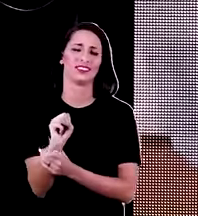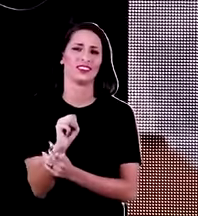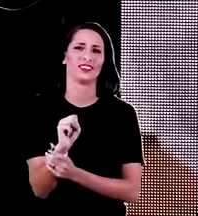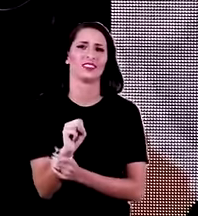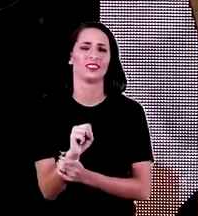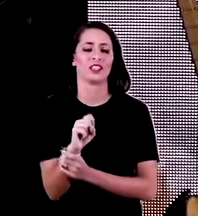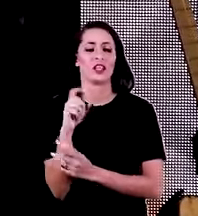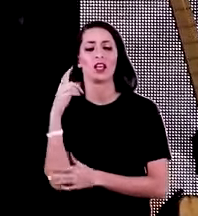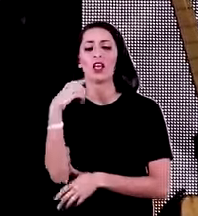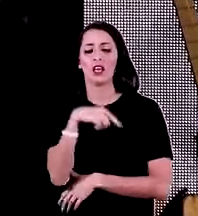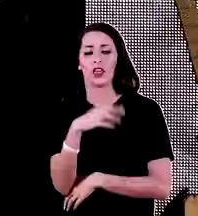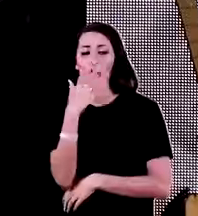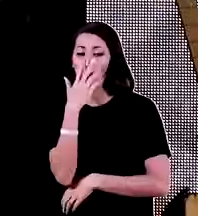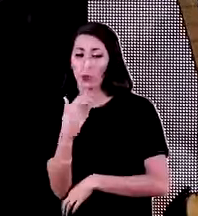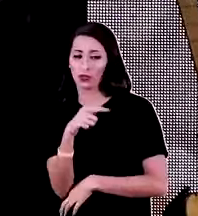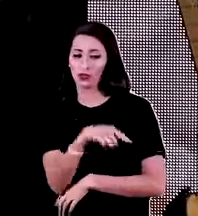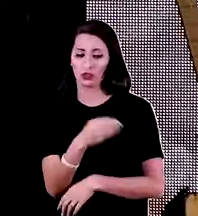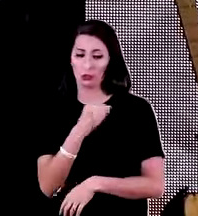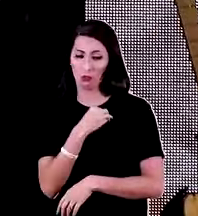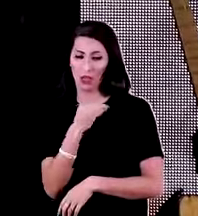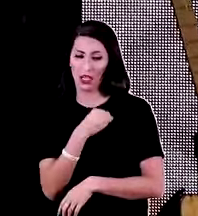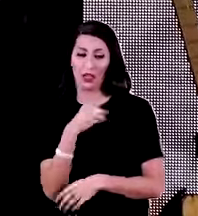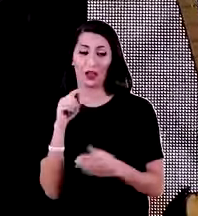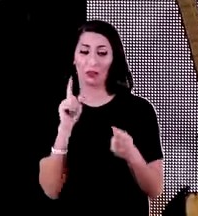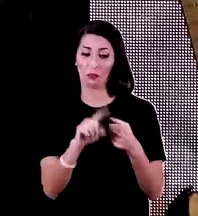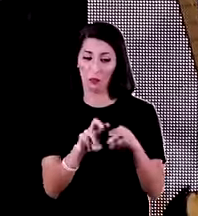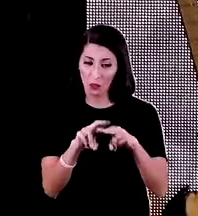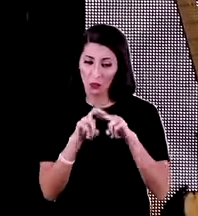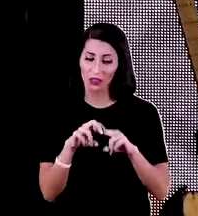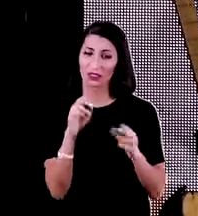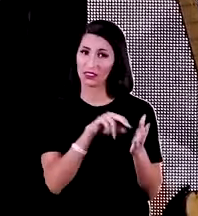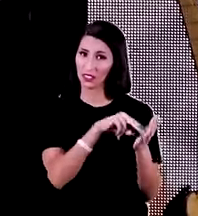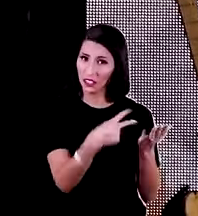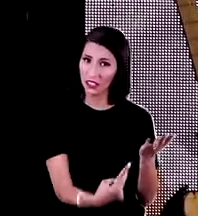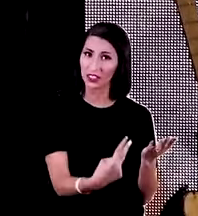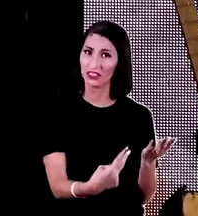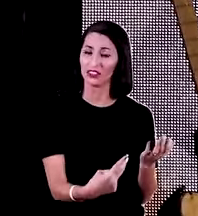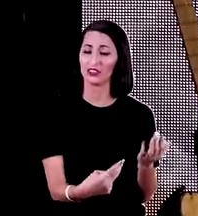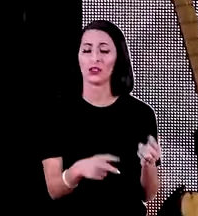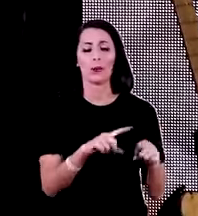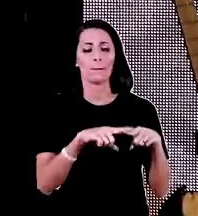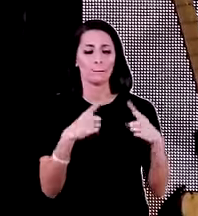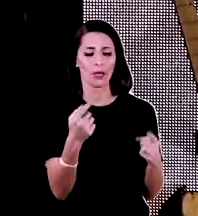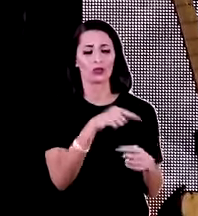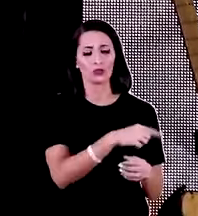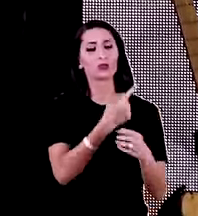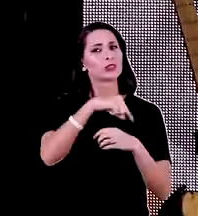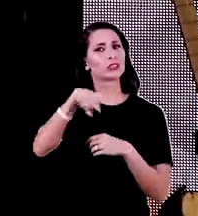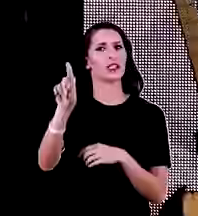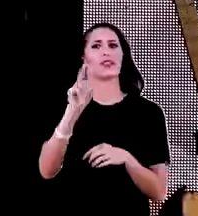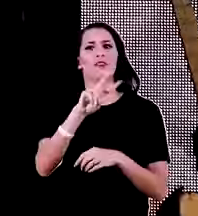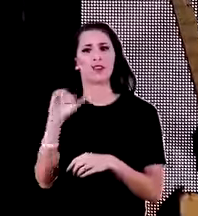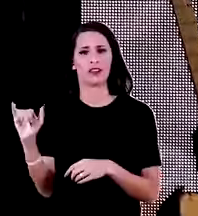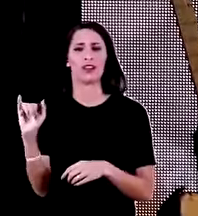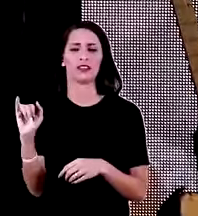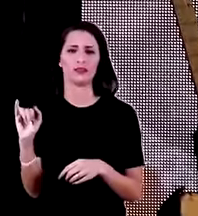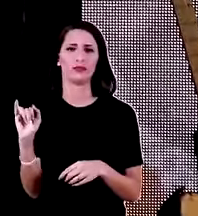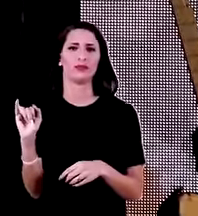Isso bem que tu tava com pecado, por isso que tu caiu aí. Mas tu vai sair daí com fé em Deus e vai embora.